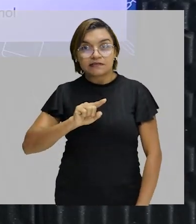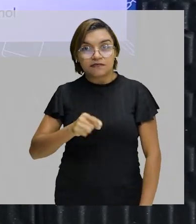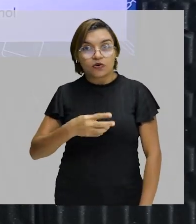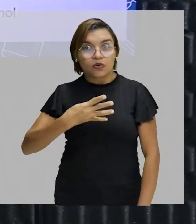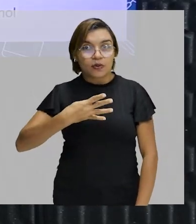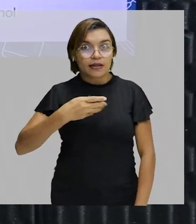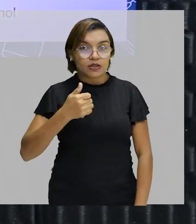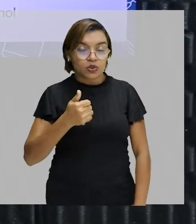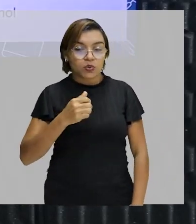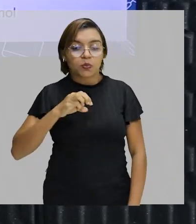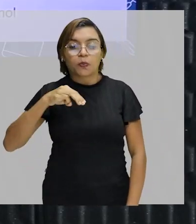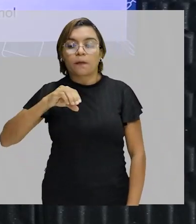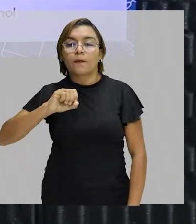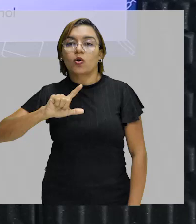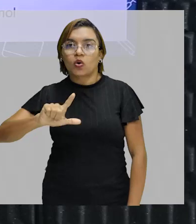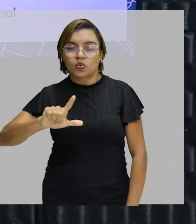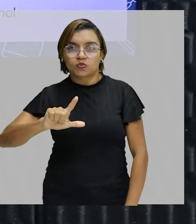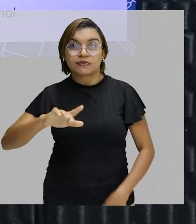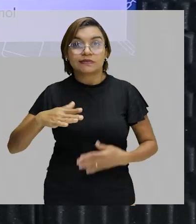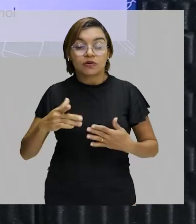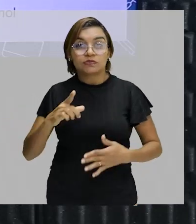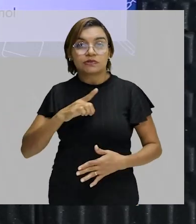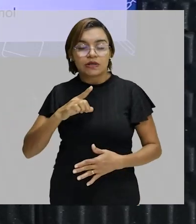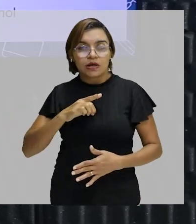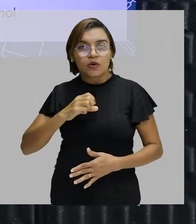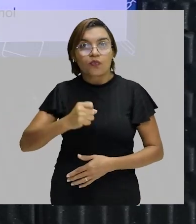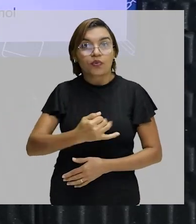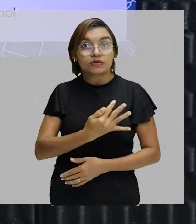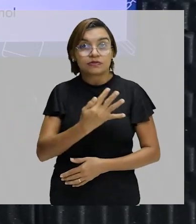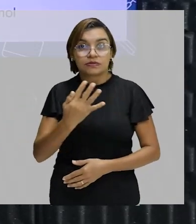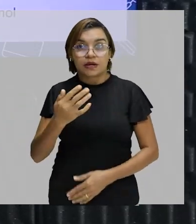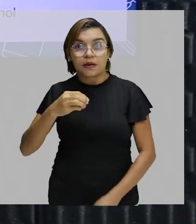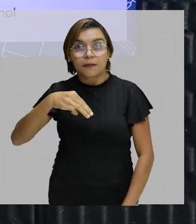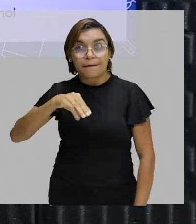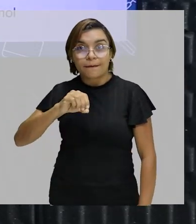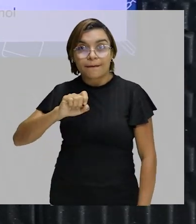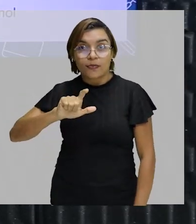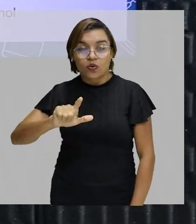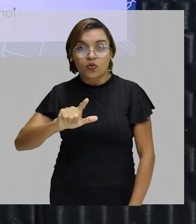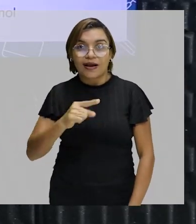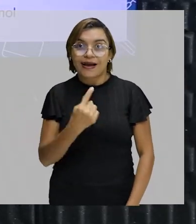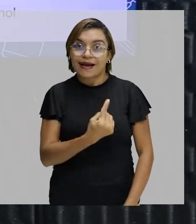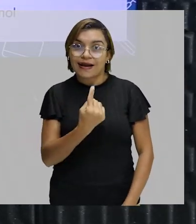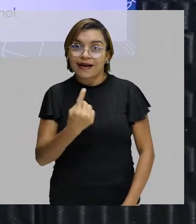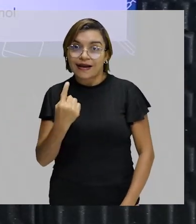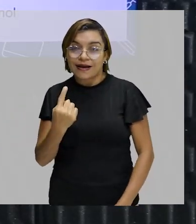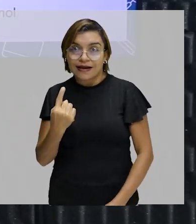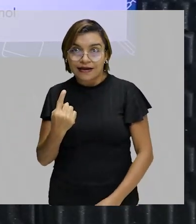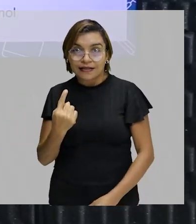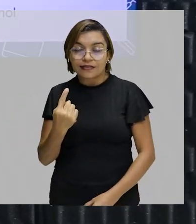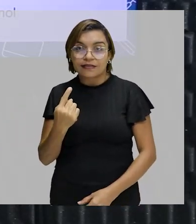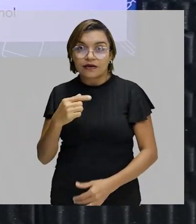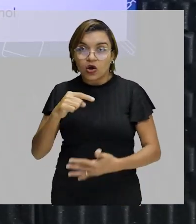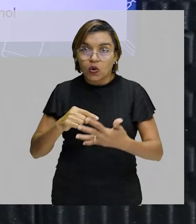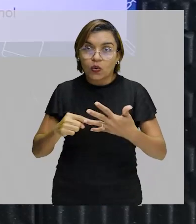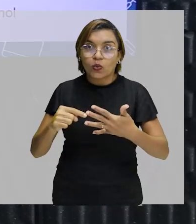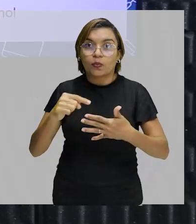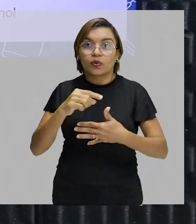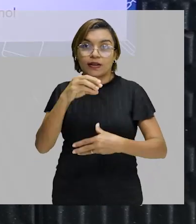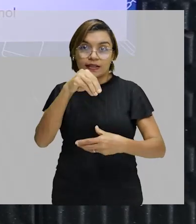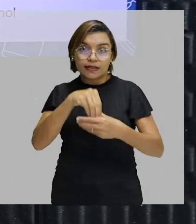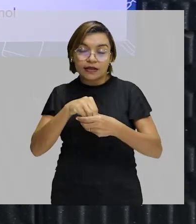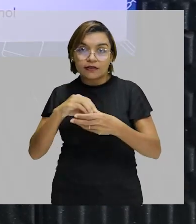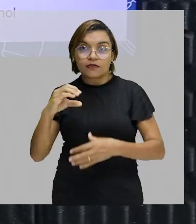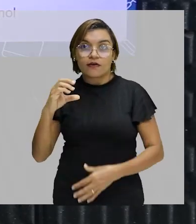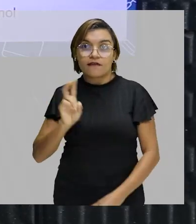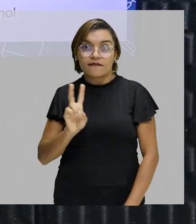turma, a quantidade em mol para cada componente da vitamina C. Qual o próximo